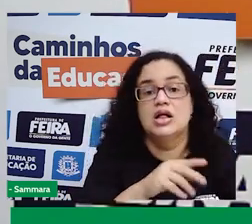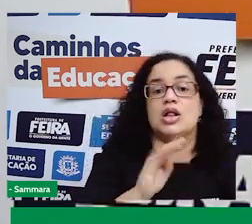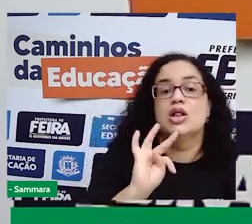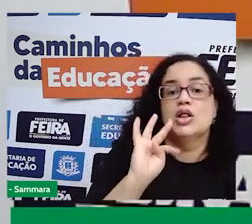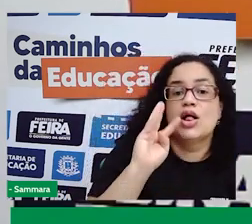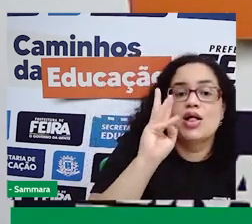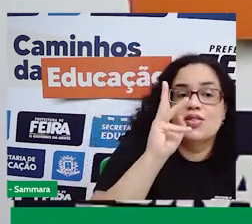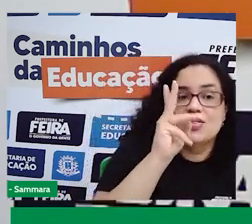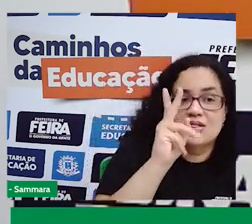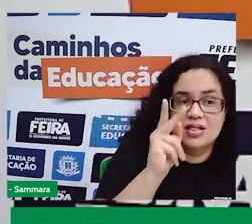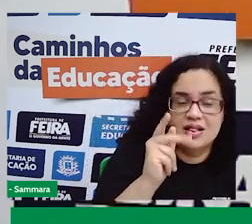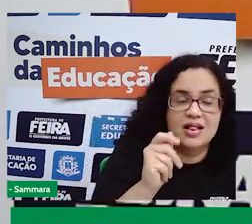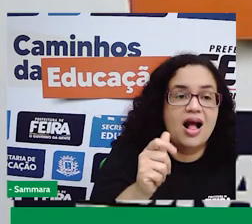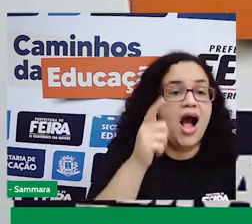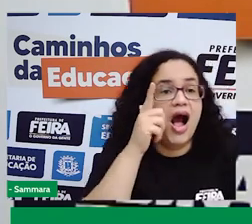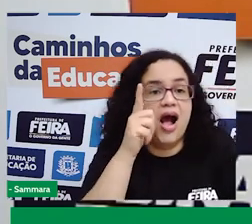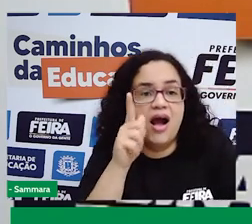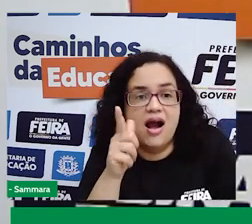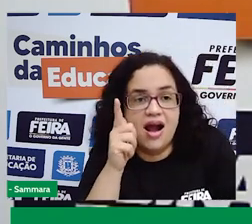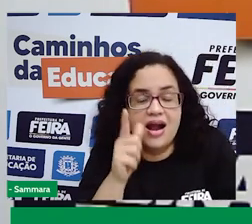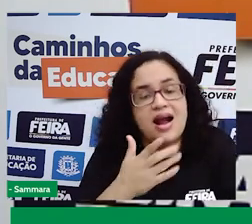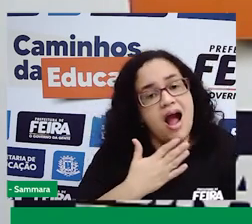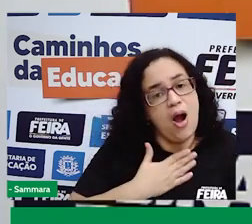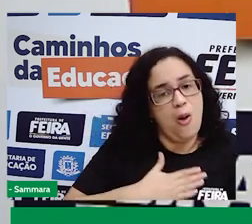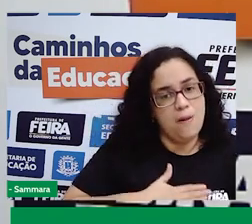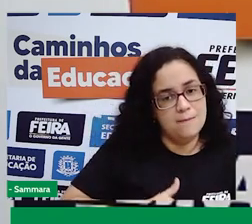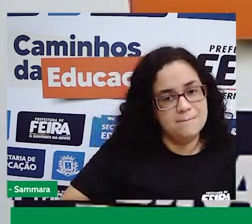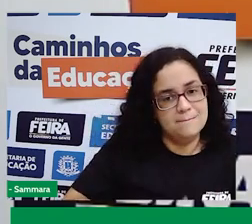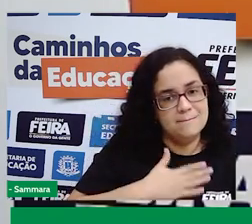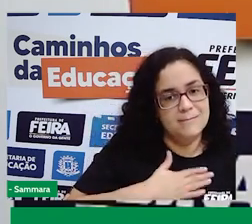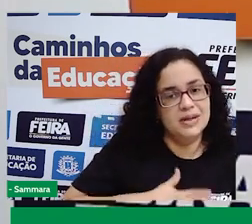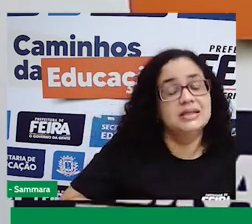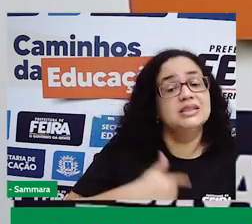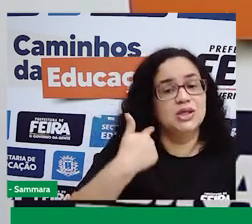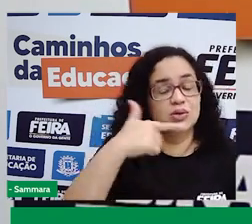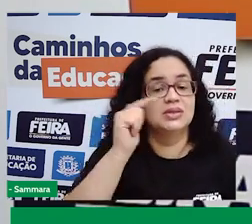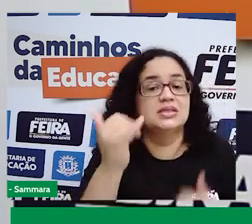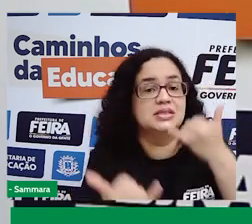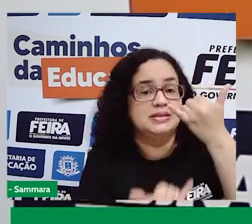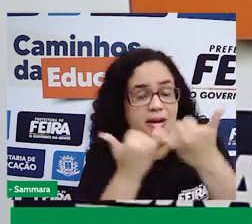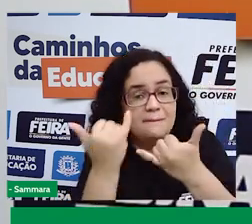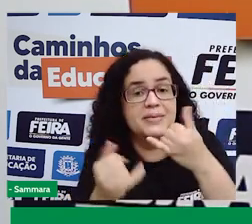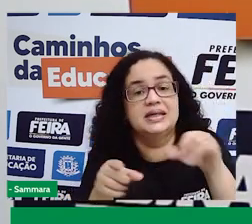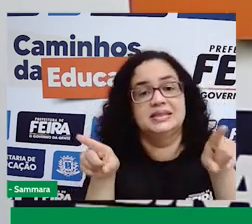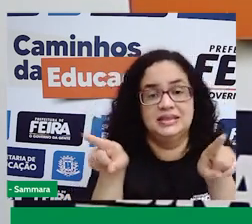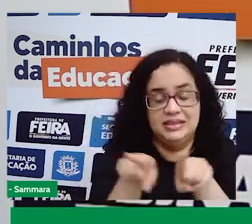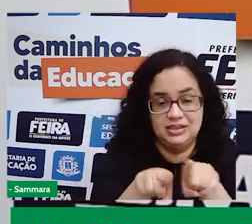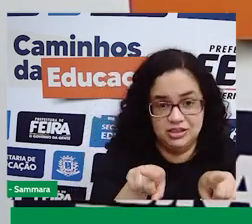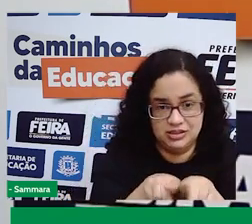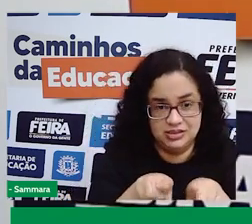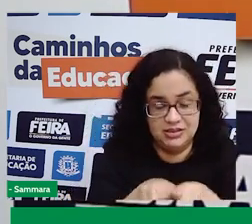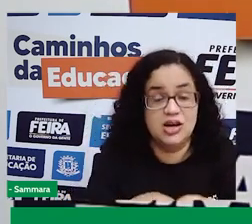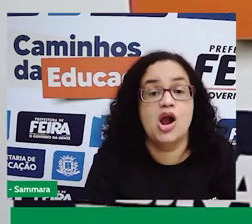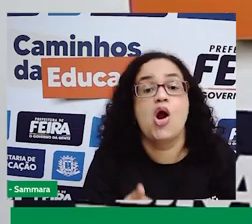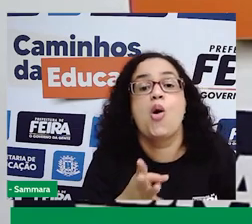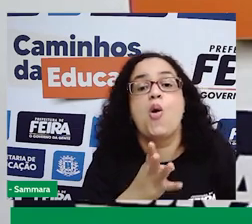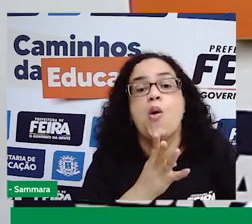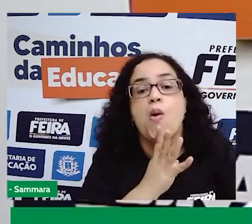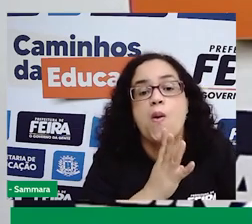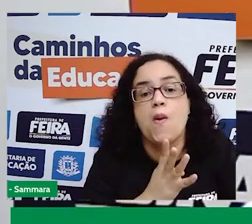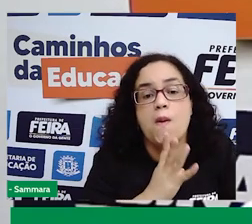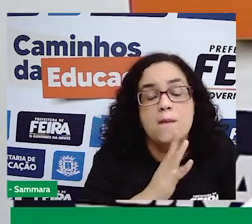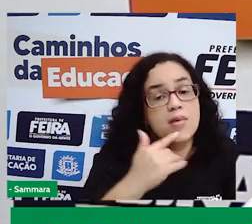sebo. Carma, tem outras brincadeiras com prêmio. Vocês conhecem aí, gente,